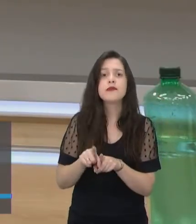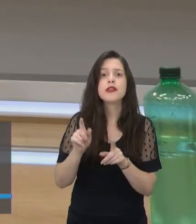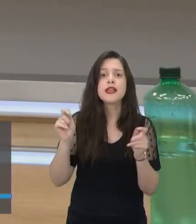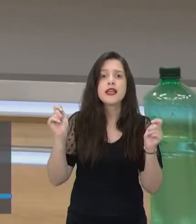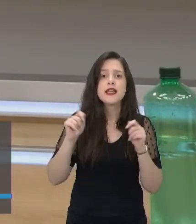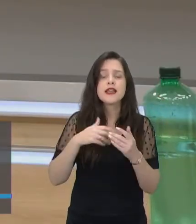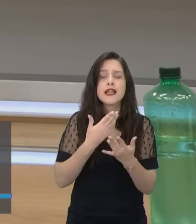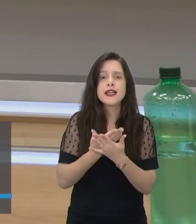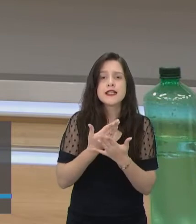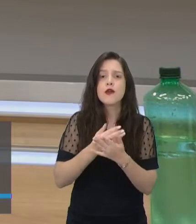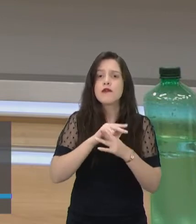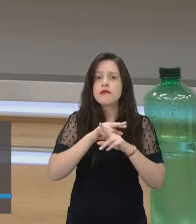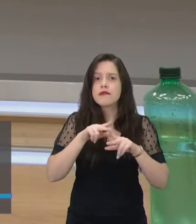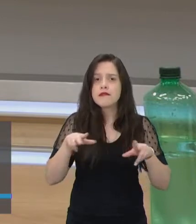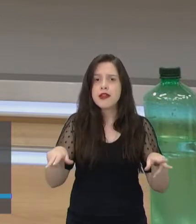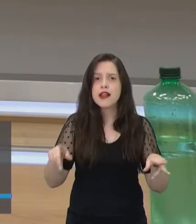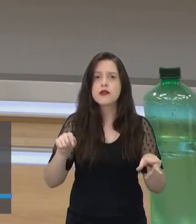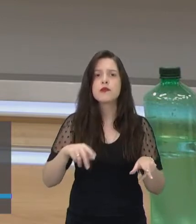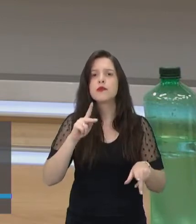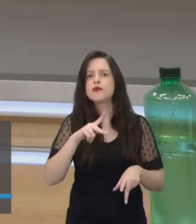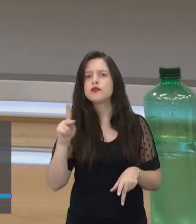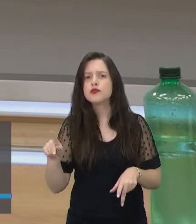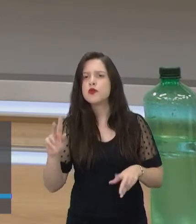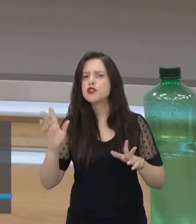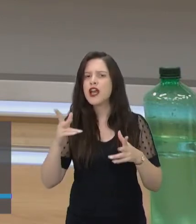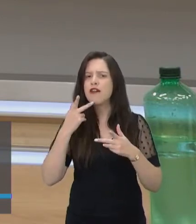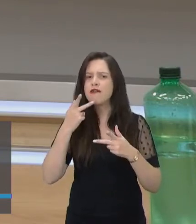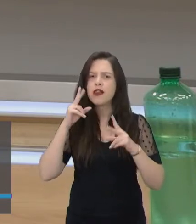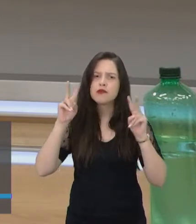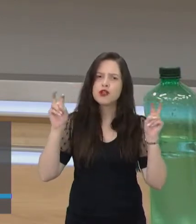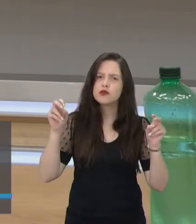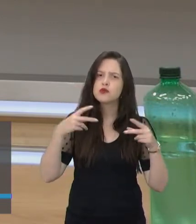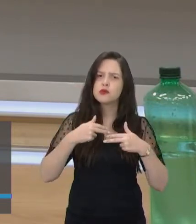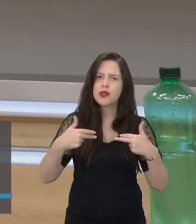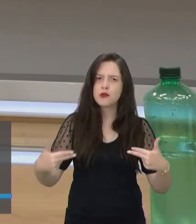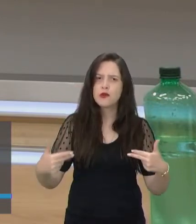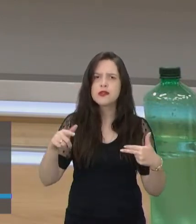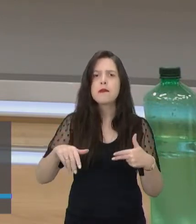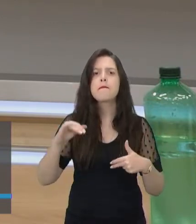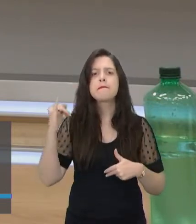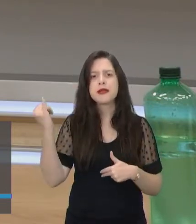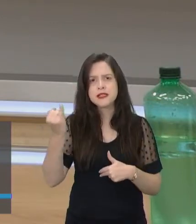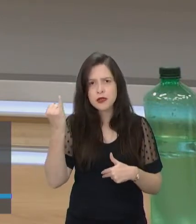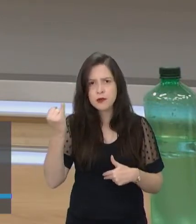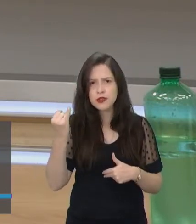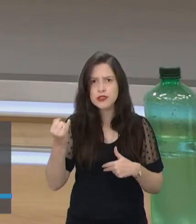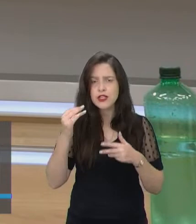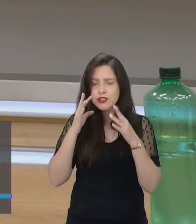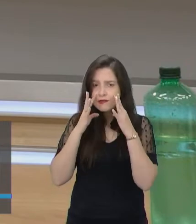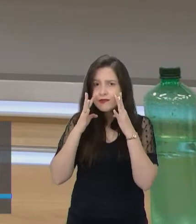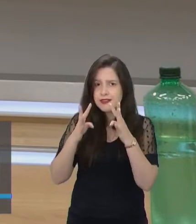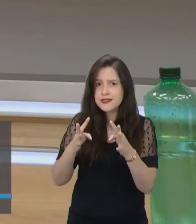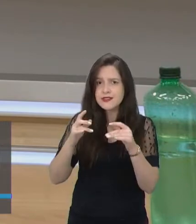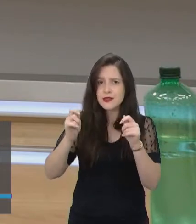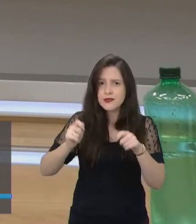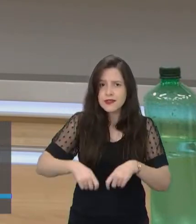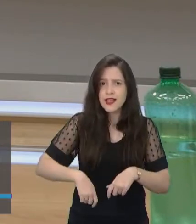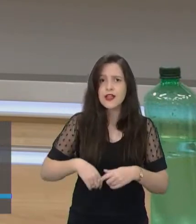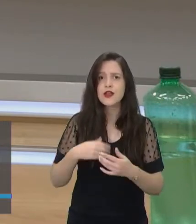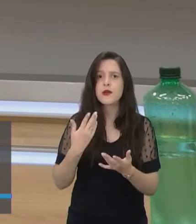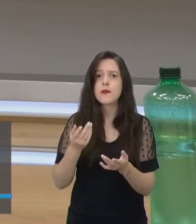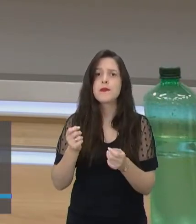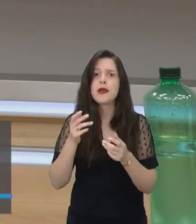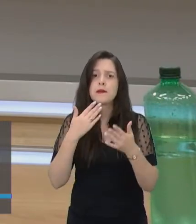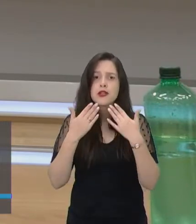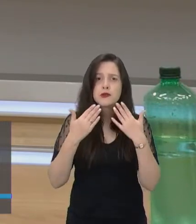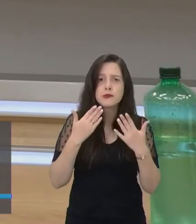aulas, poxa, às vezes já aconteceu o assunto, já falou sobre tal coisa, é que todos os assuntos, querendo ou não, estão muito interligados. Quando a gente fala de coleta, a gente não pode falar